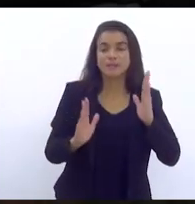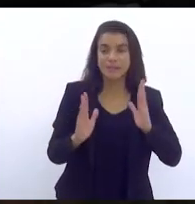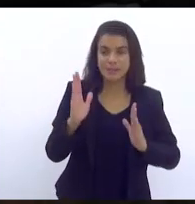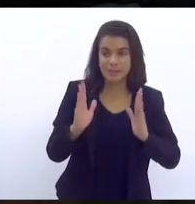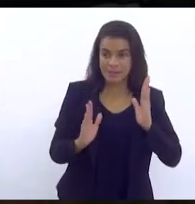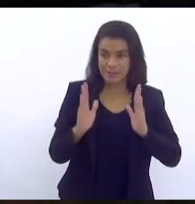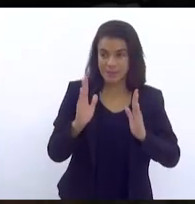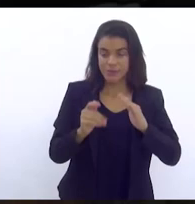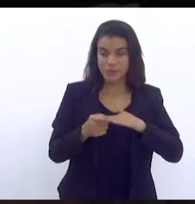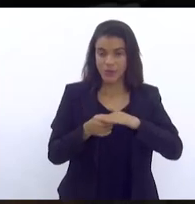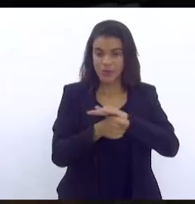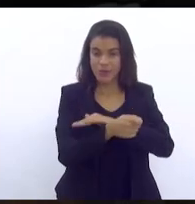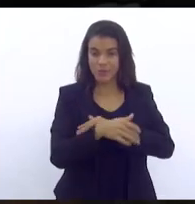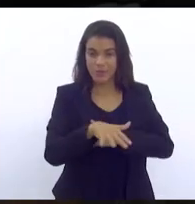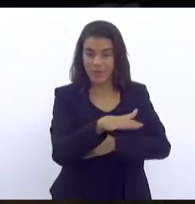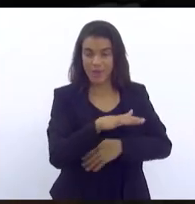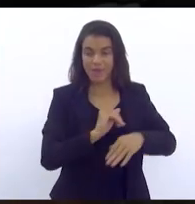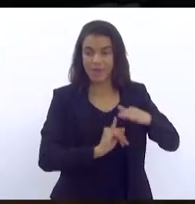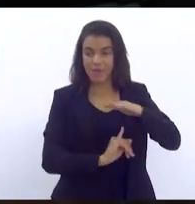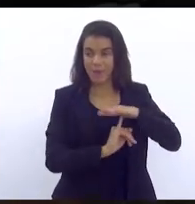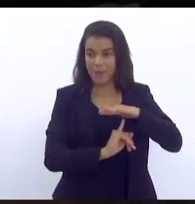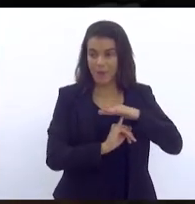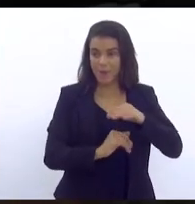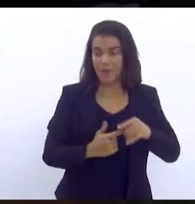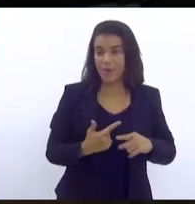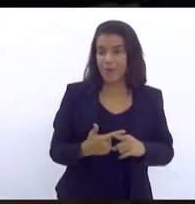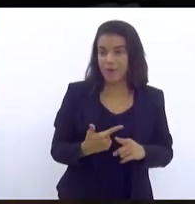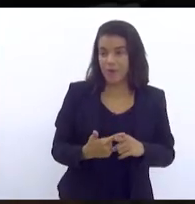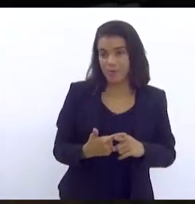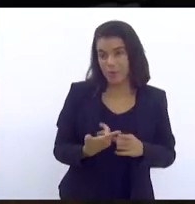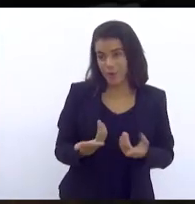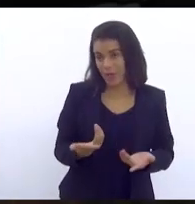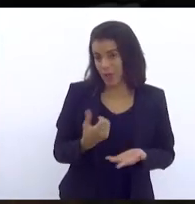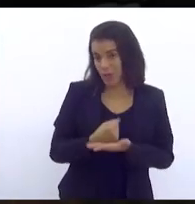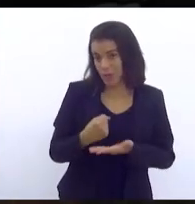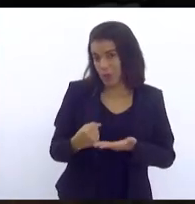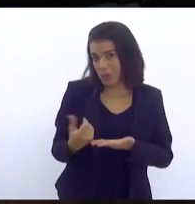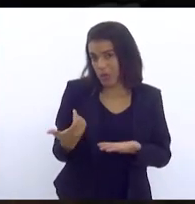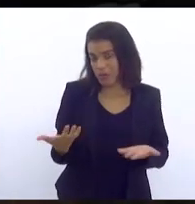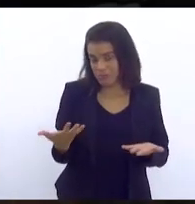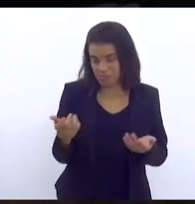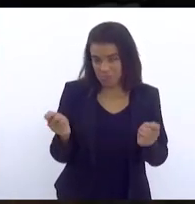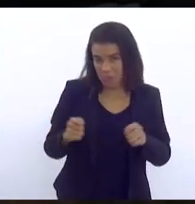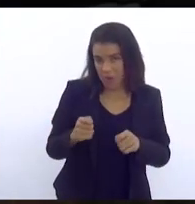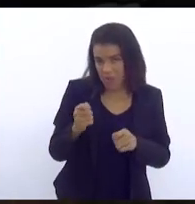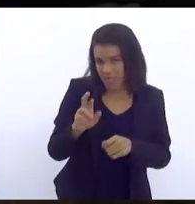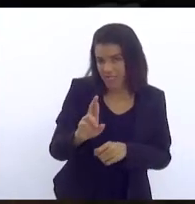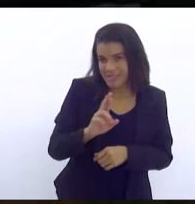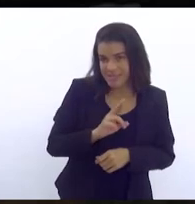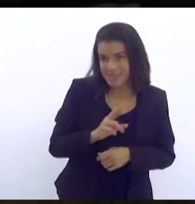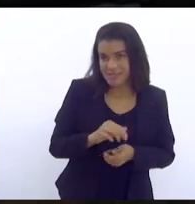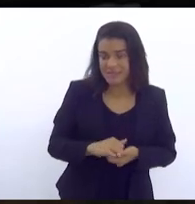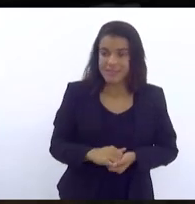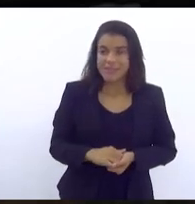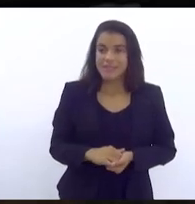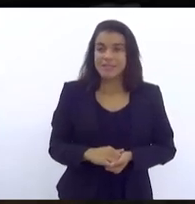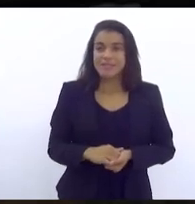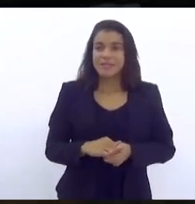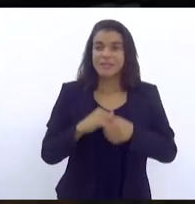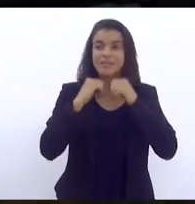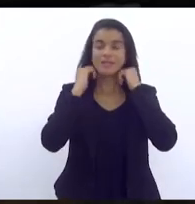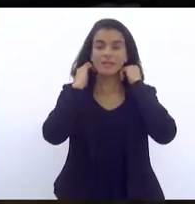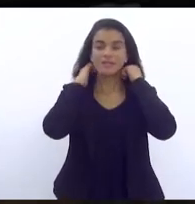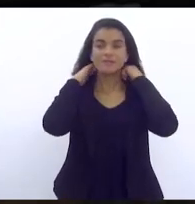da do investimento na área informal porque no contrato não fica se puder responder só essa que aí depois a gente